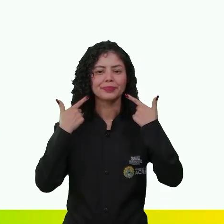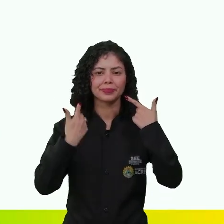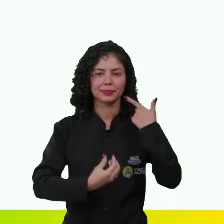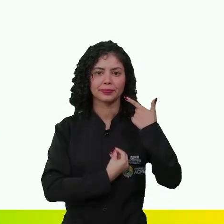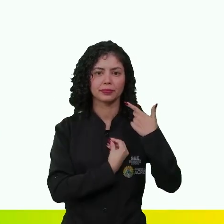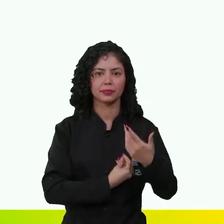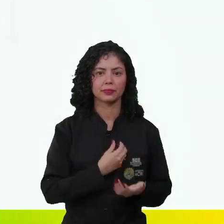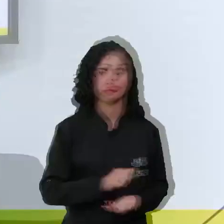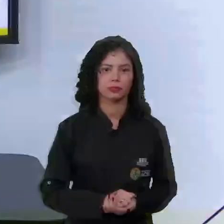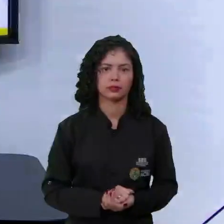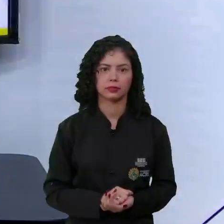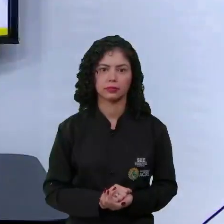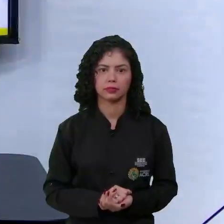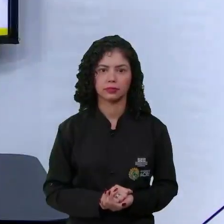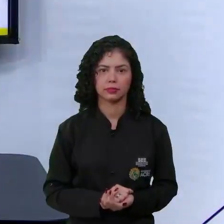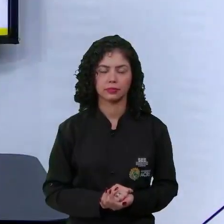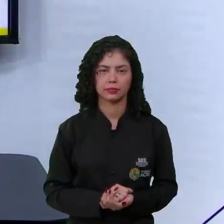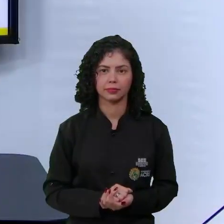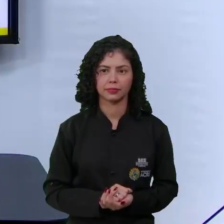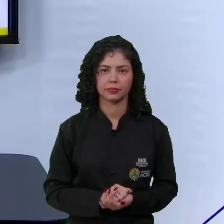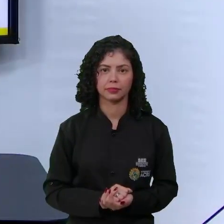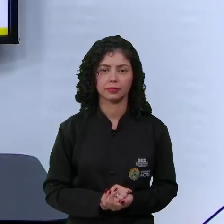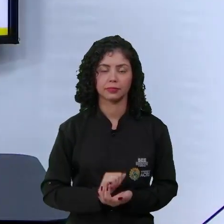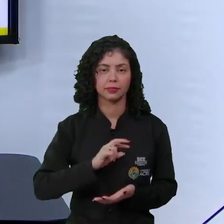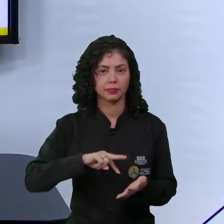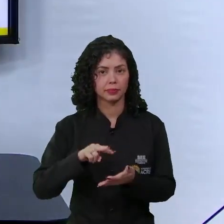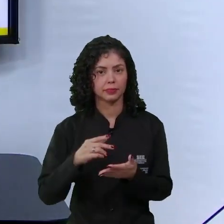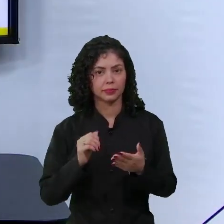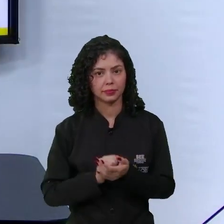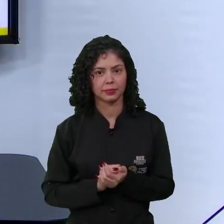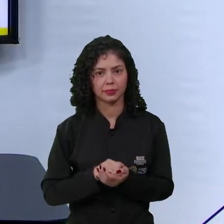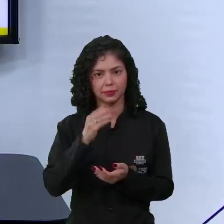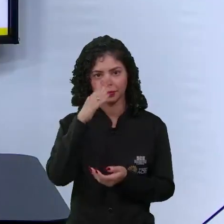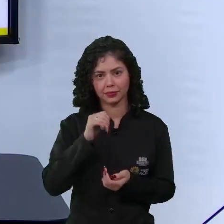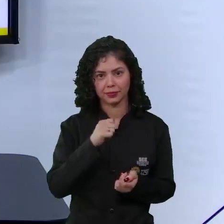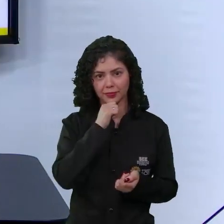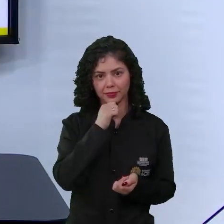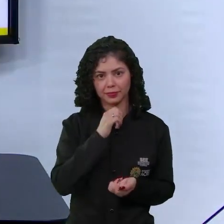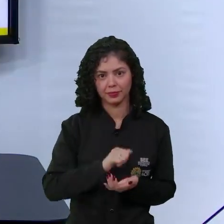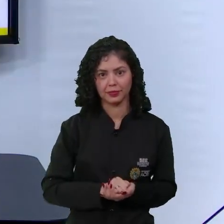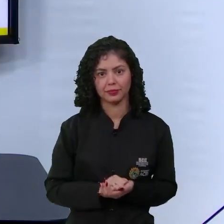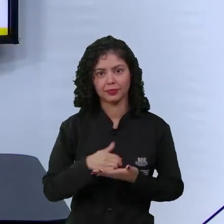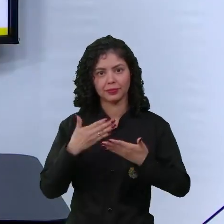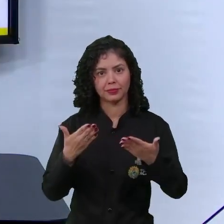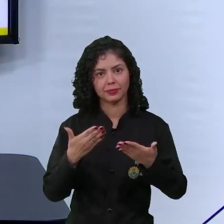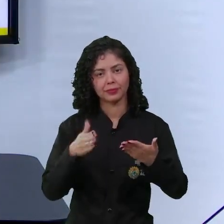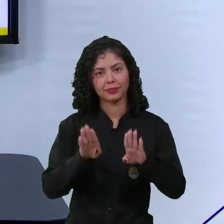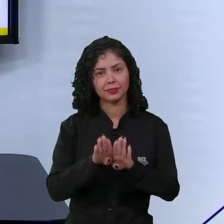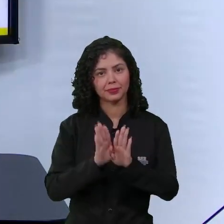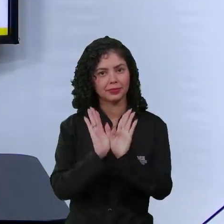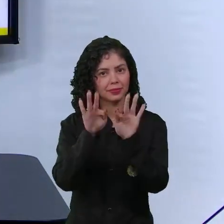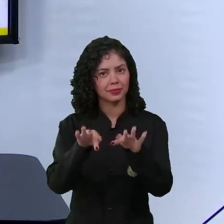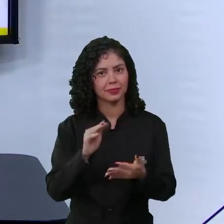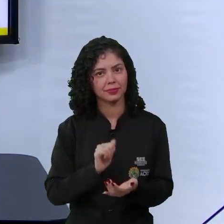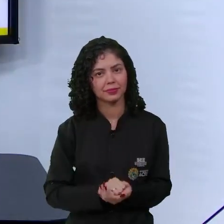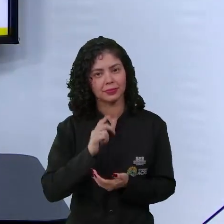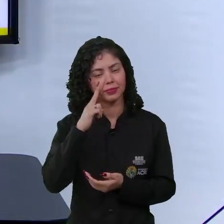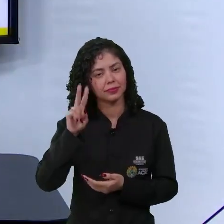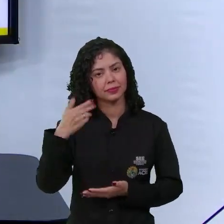vida. É aquilo, né? Quem dança seus males espanta. Então, vamos ficando por aqui.